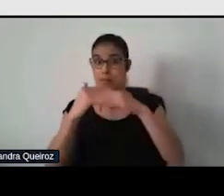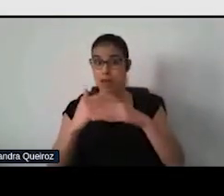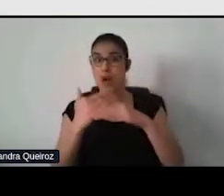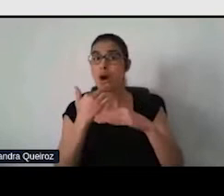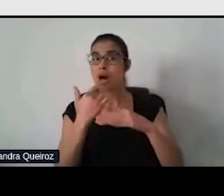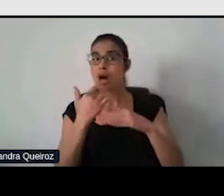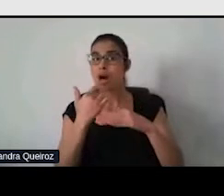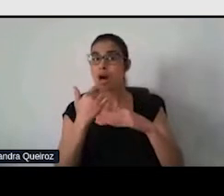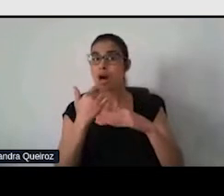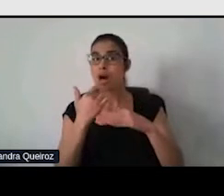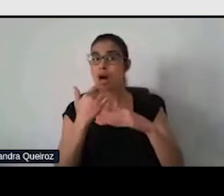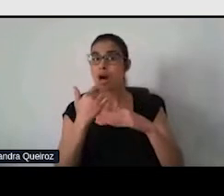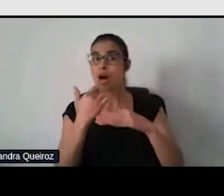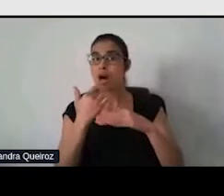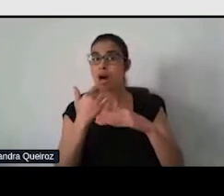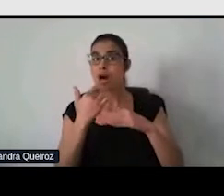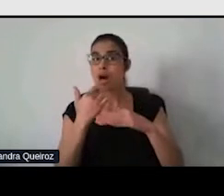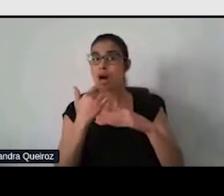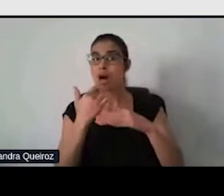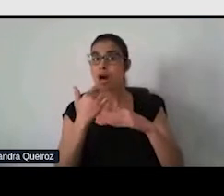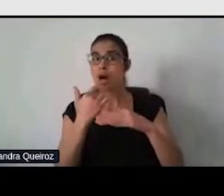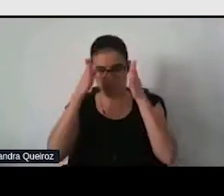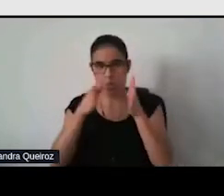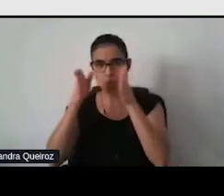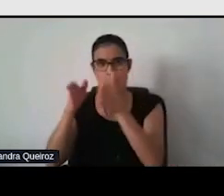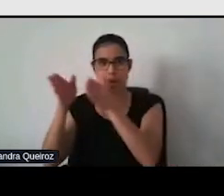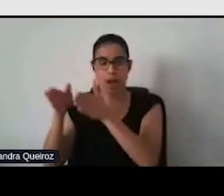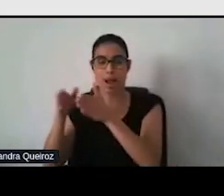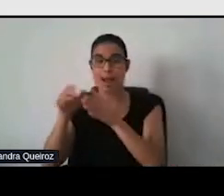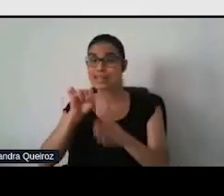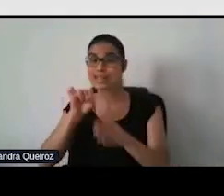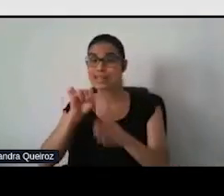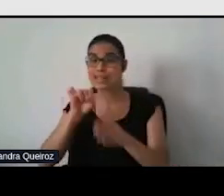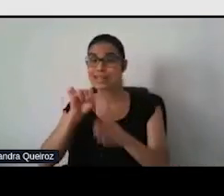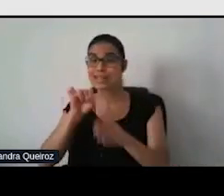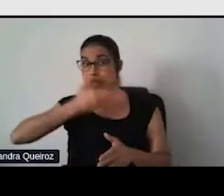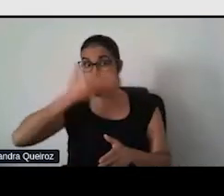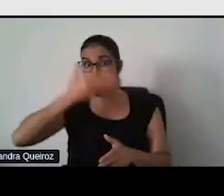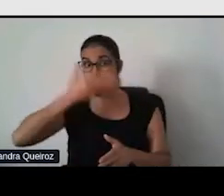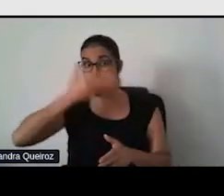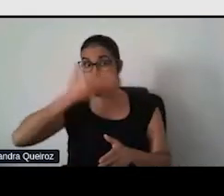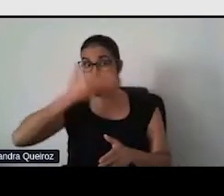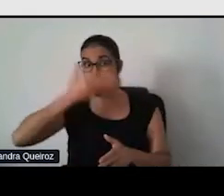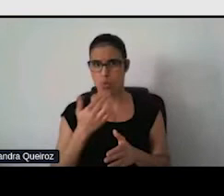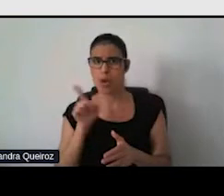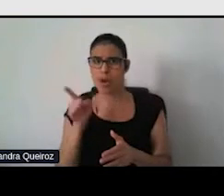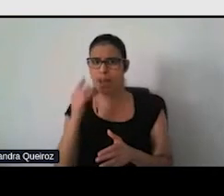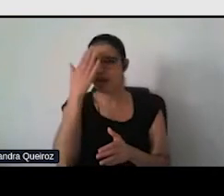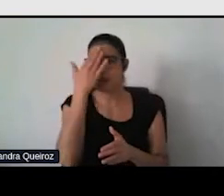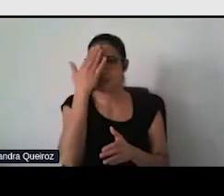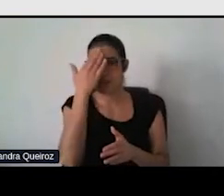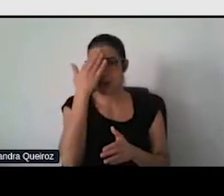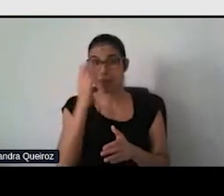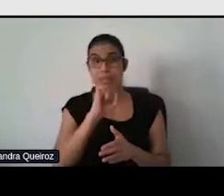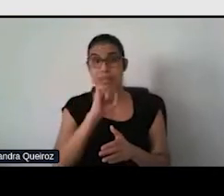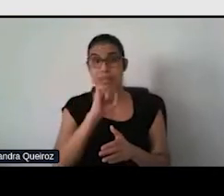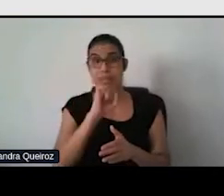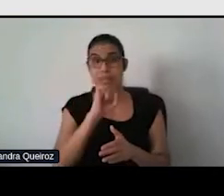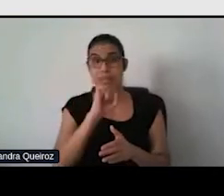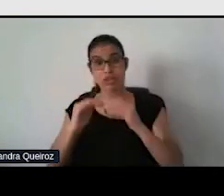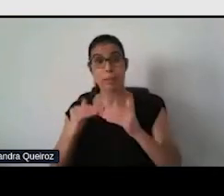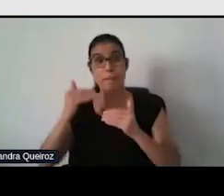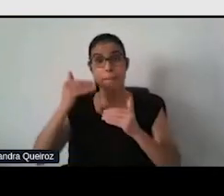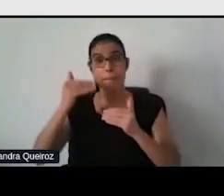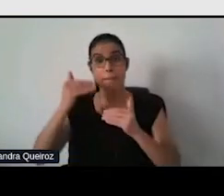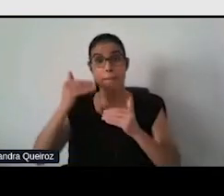no mesmo lugar, e mesmo que a pessoa não veja qual é a cor, ela sabe quando ela pode avançar ou